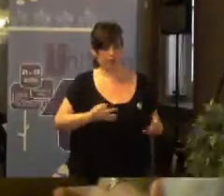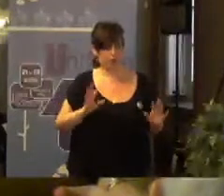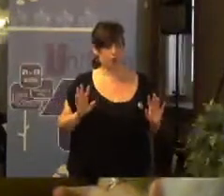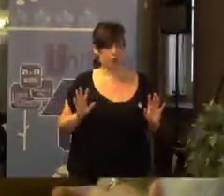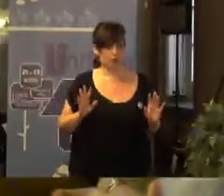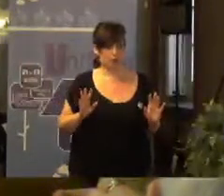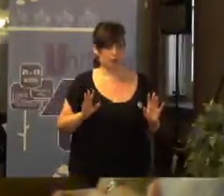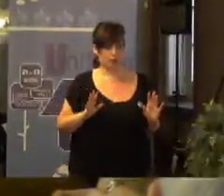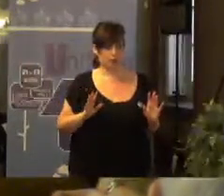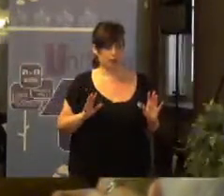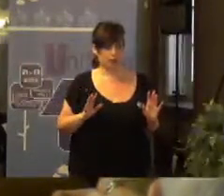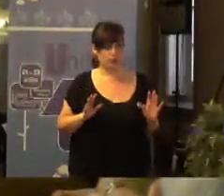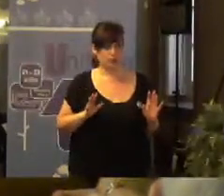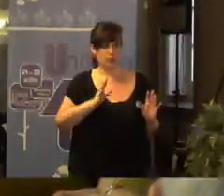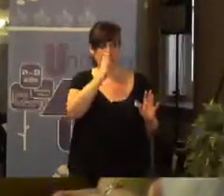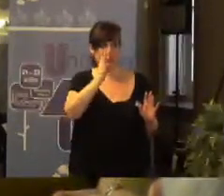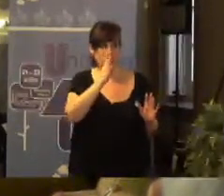que